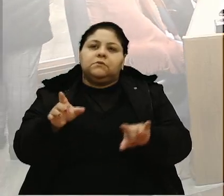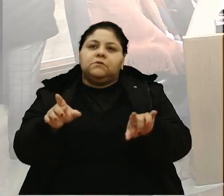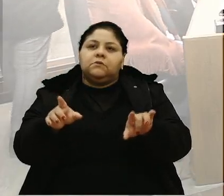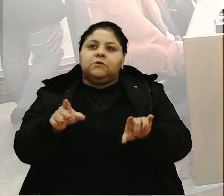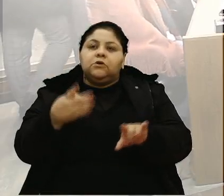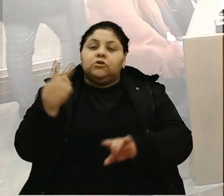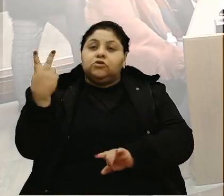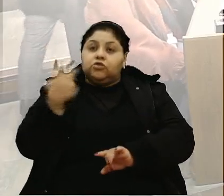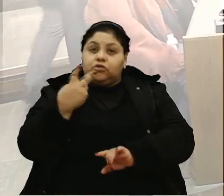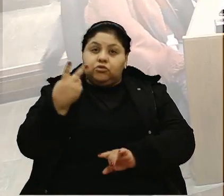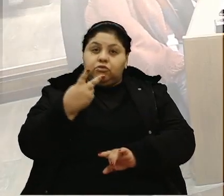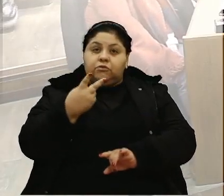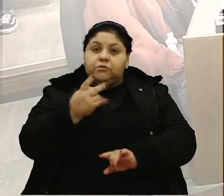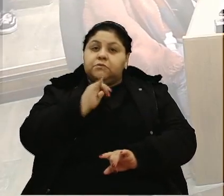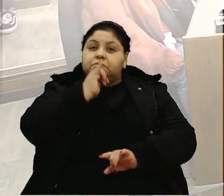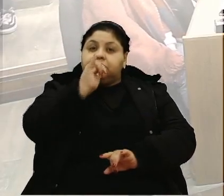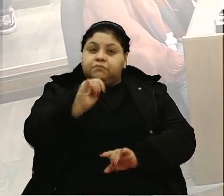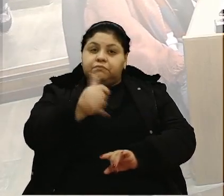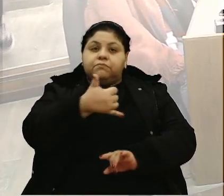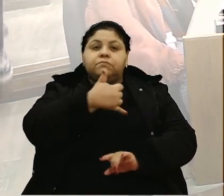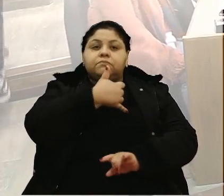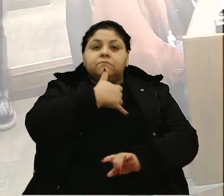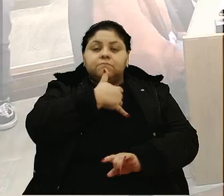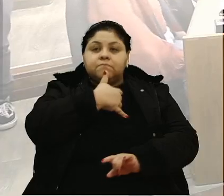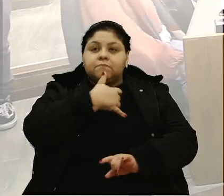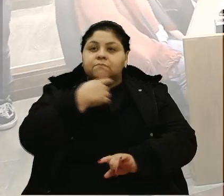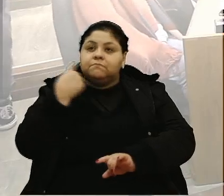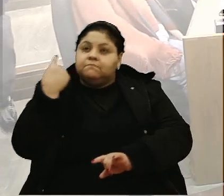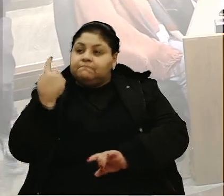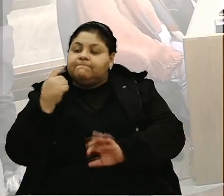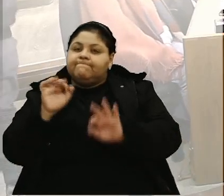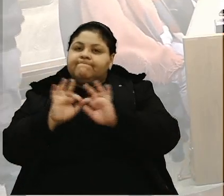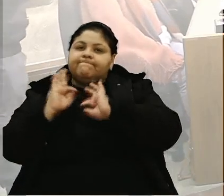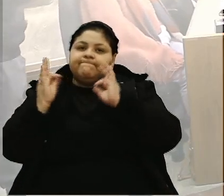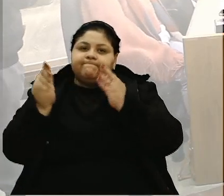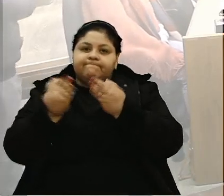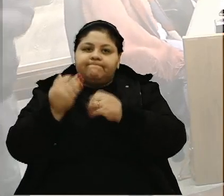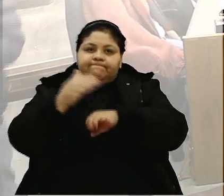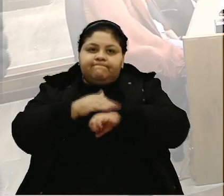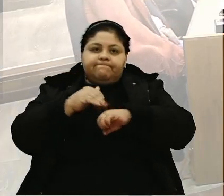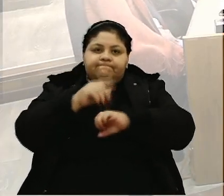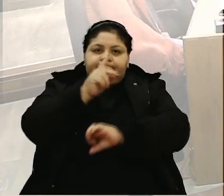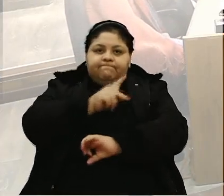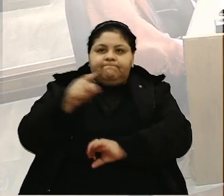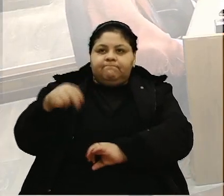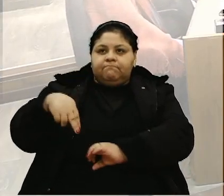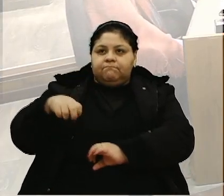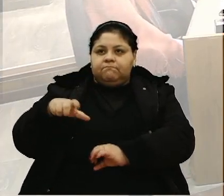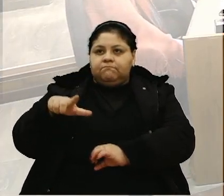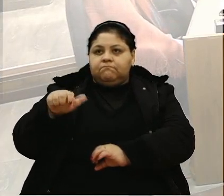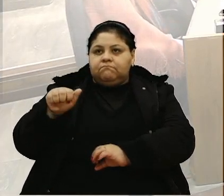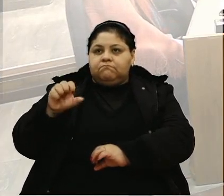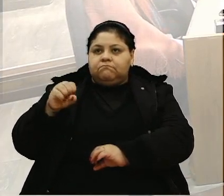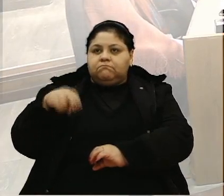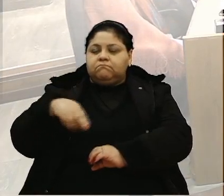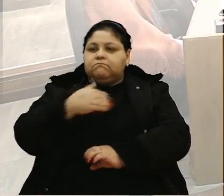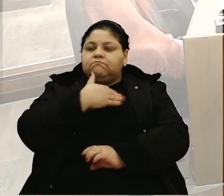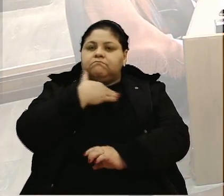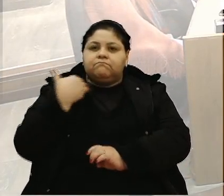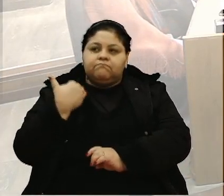2 votos de pesar. Um aos familiares do querido professor Nelson Goulart Ramos,